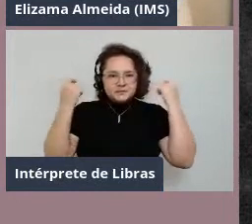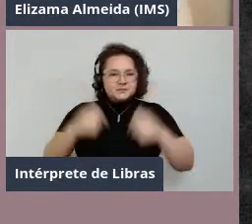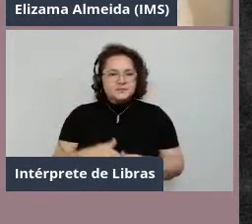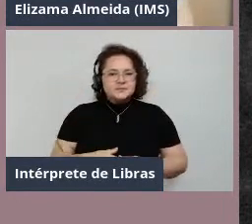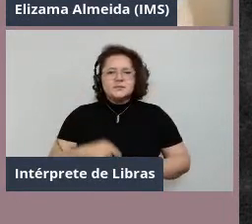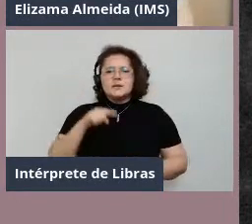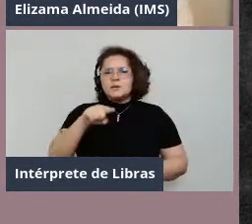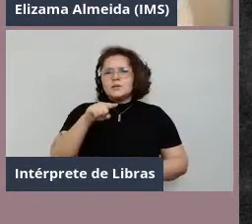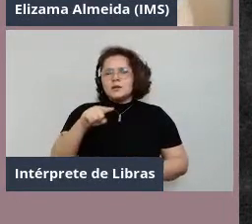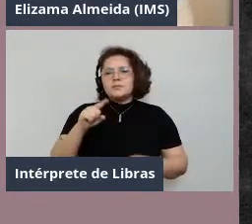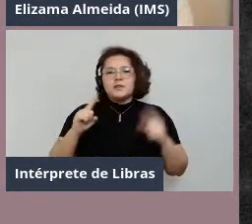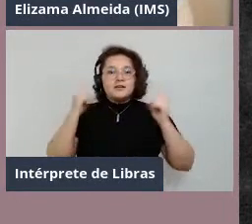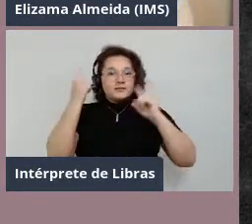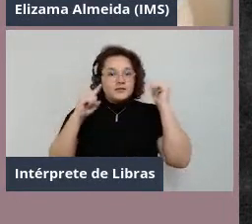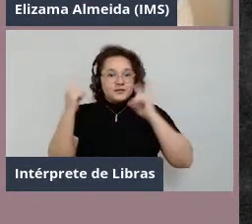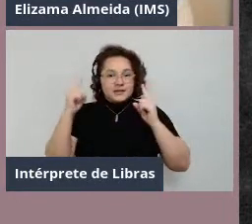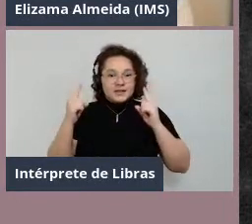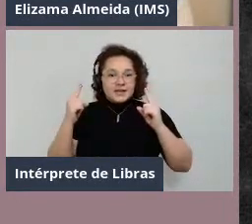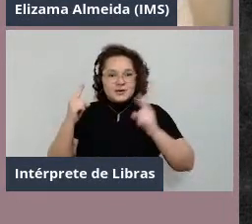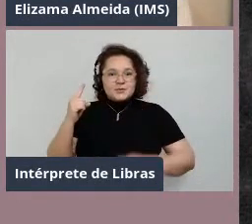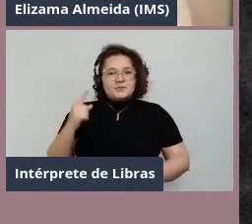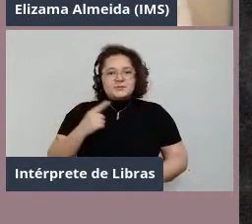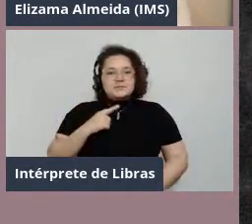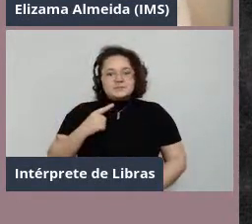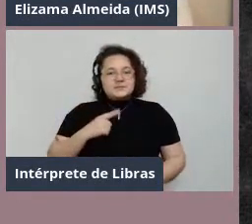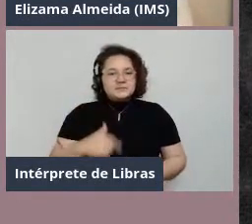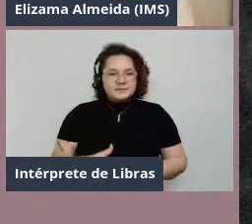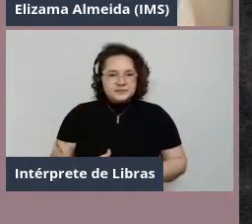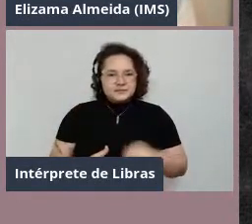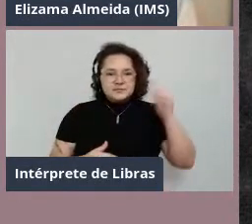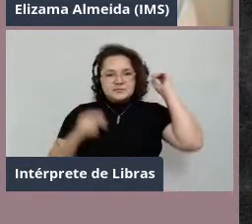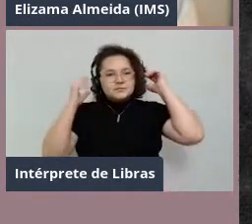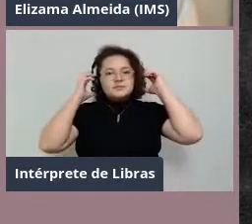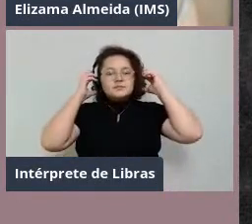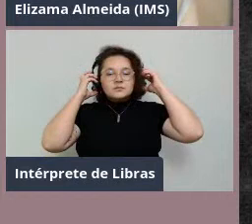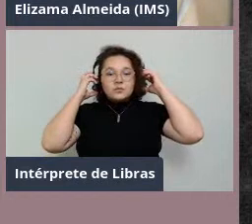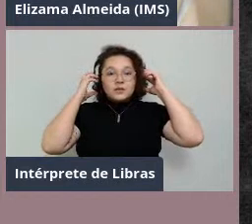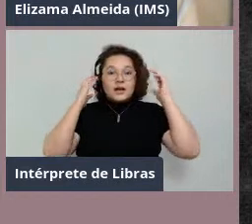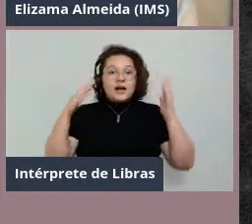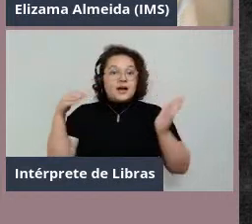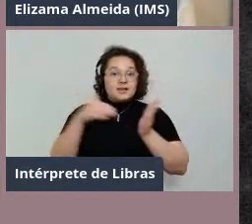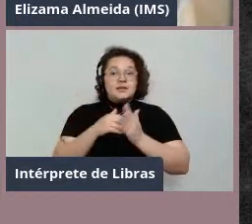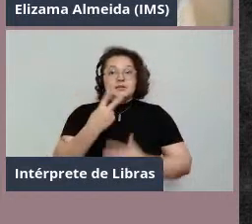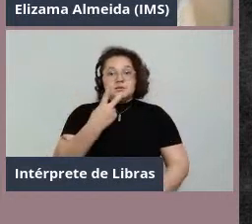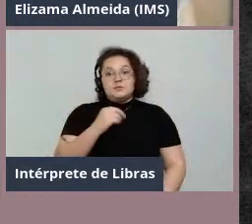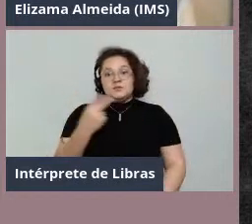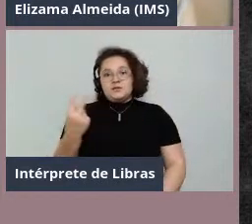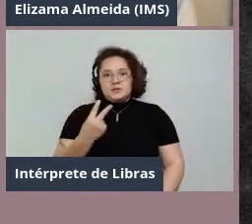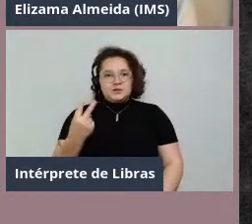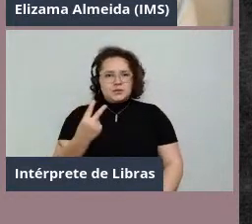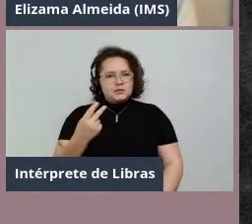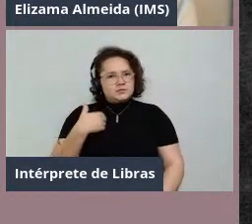2022. Então, deixo aqui o convite para vocês irem lá.